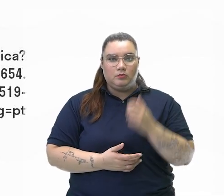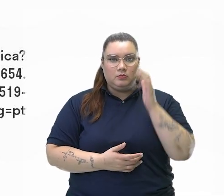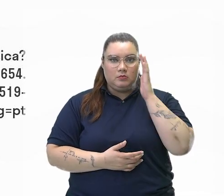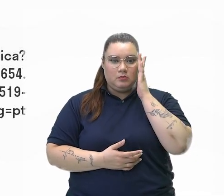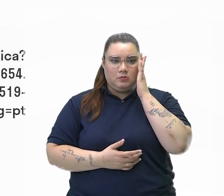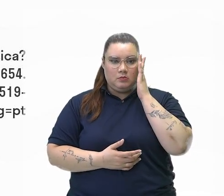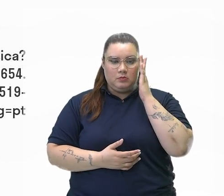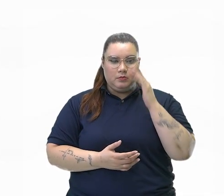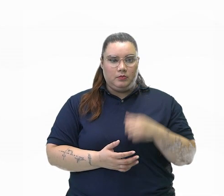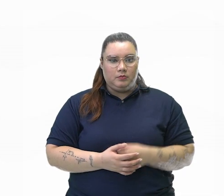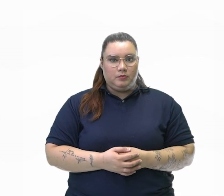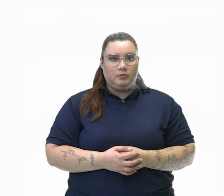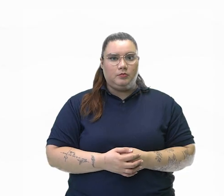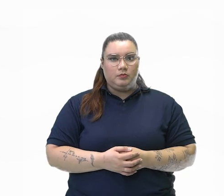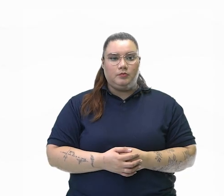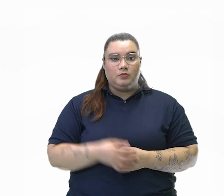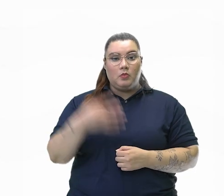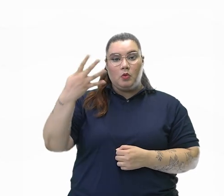Quarto problema.